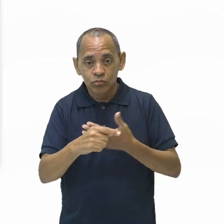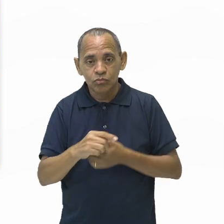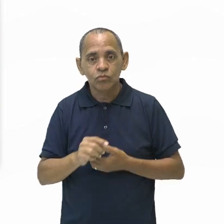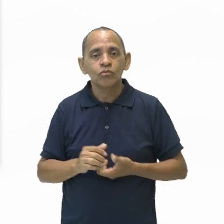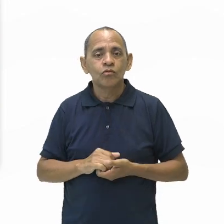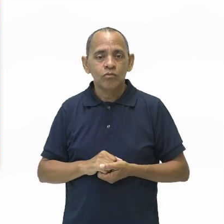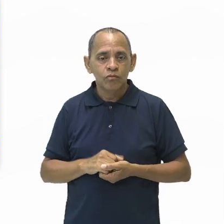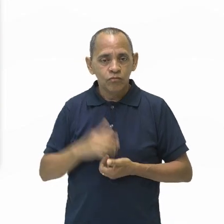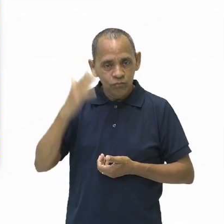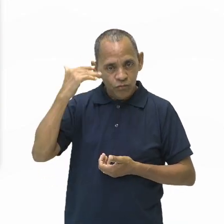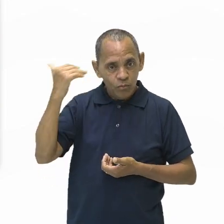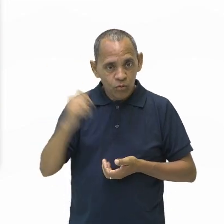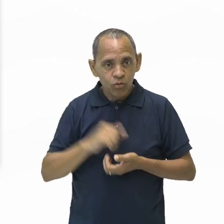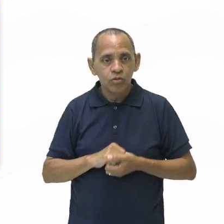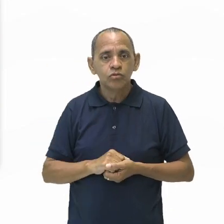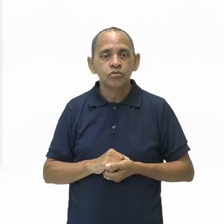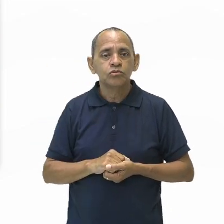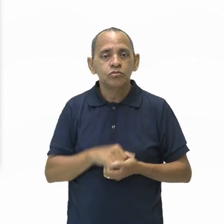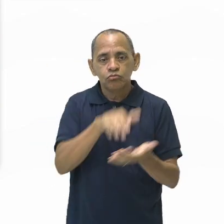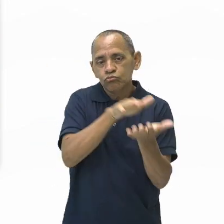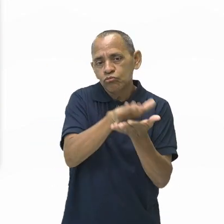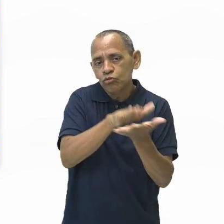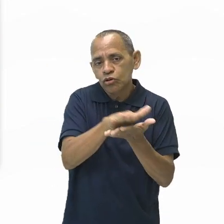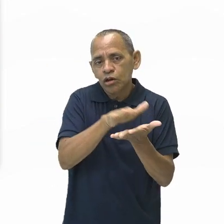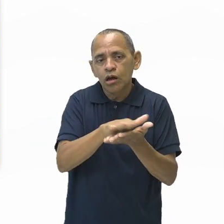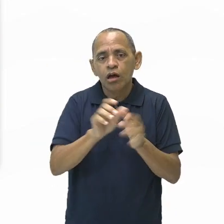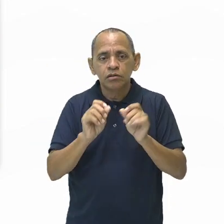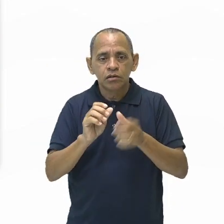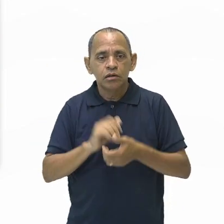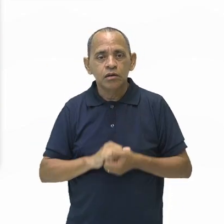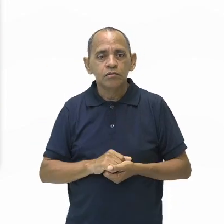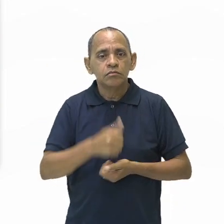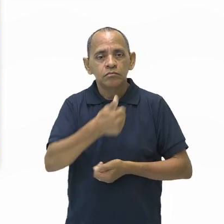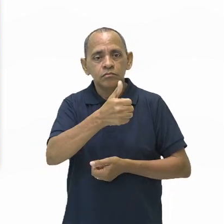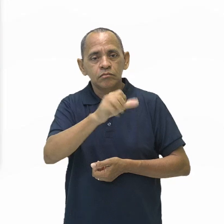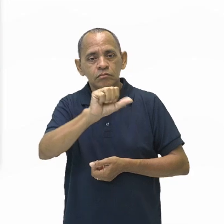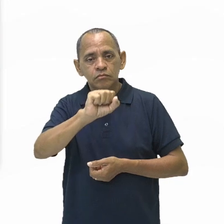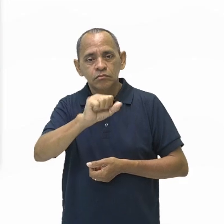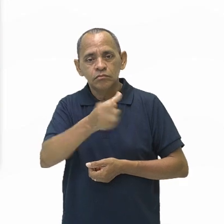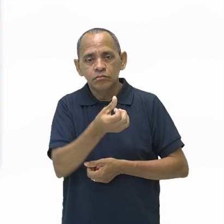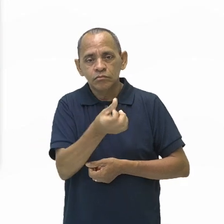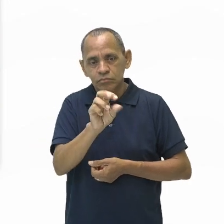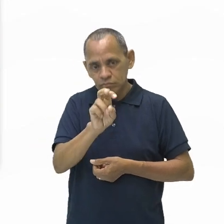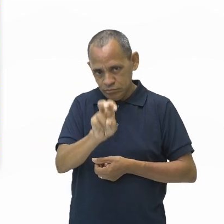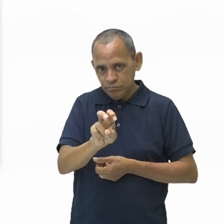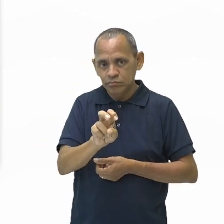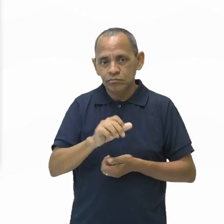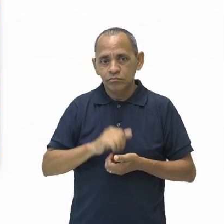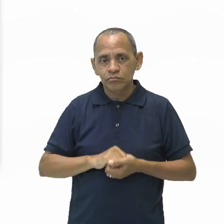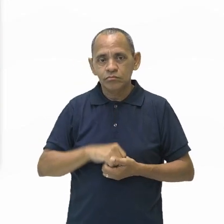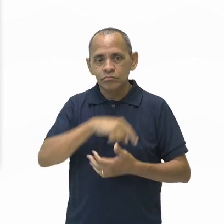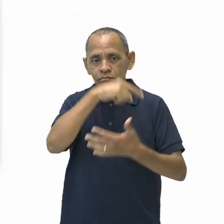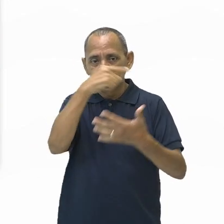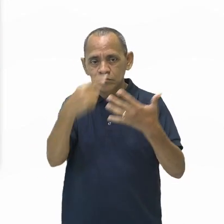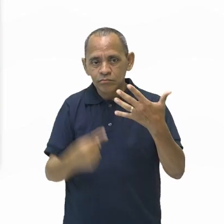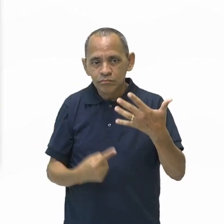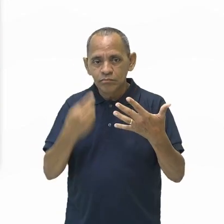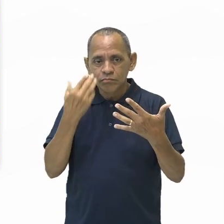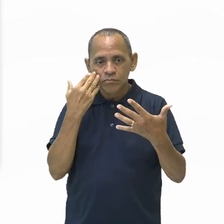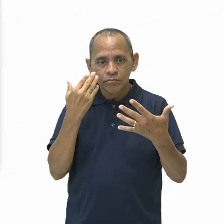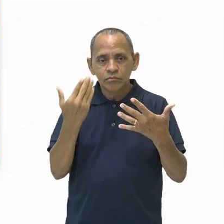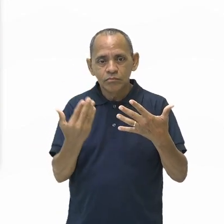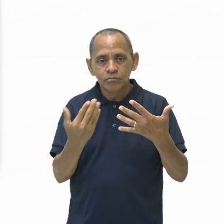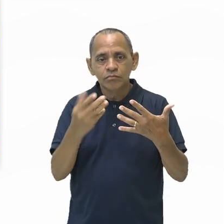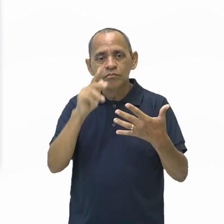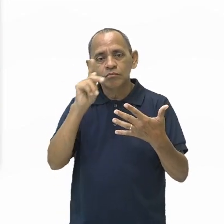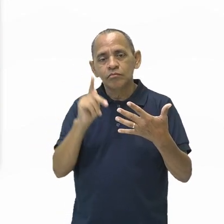foi lançado, foi escrito ali, né? A base dele foi em 1865, como é que acontece. E como é que é a história?